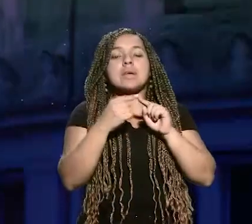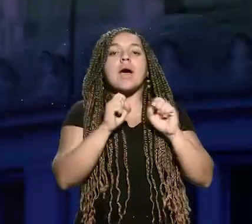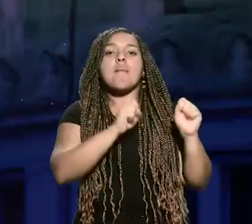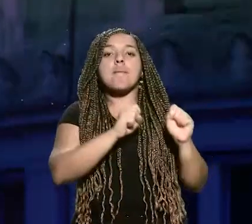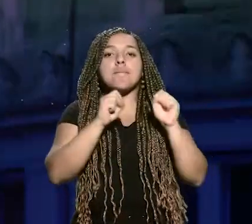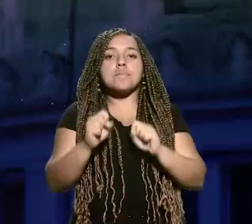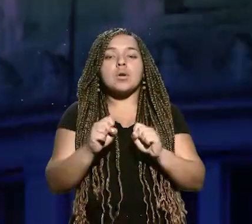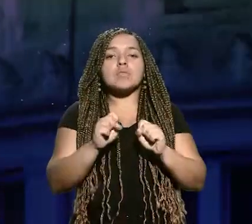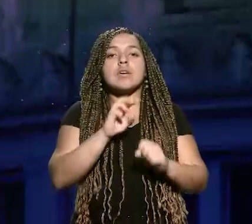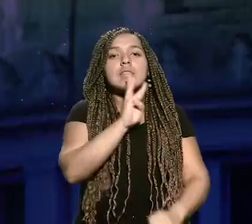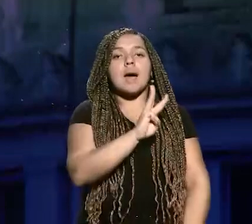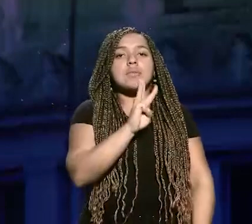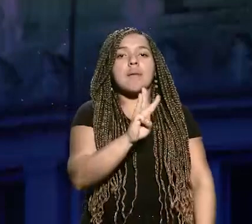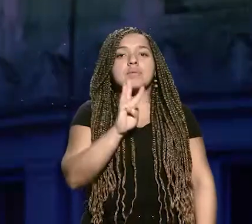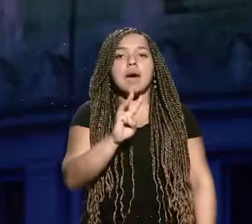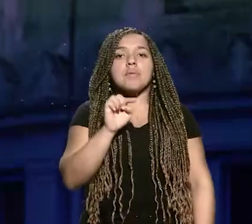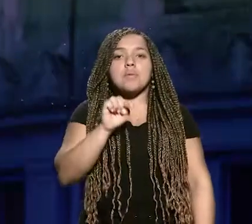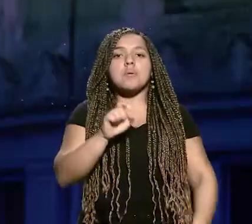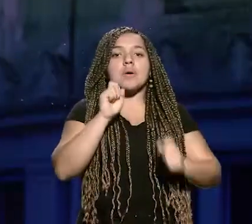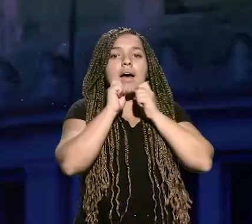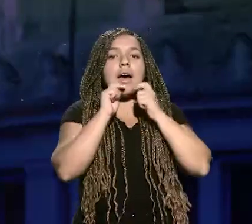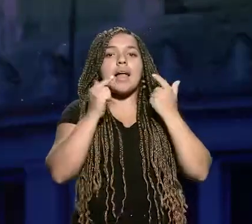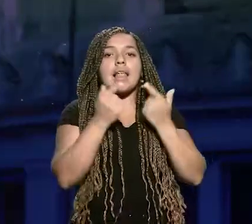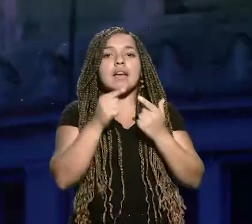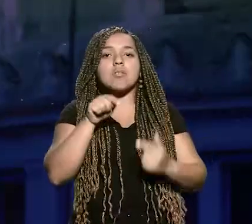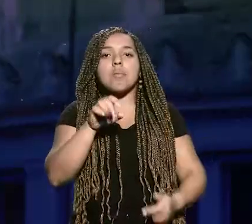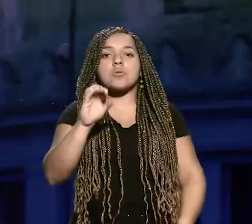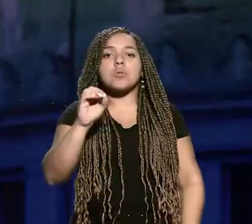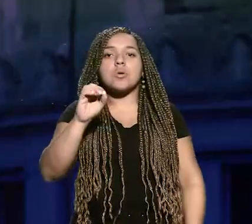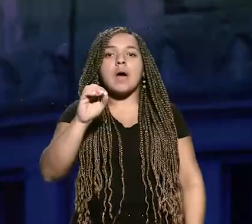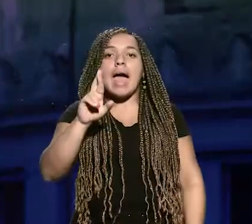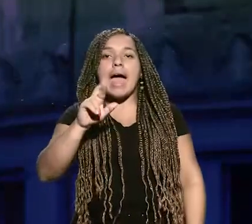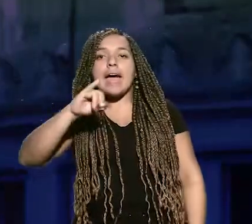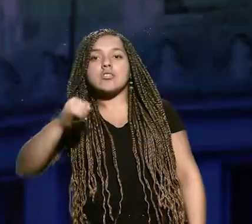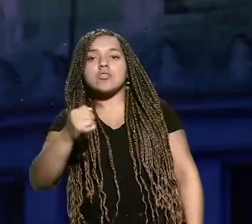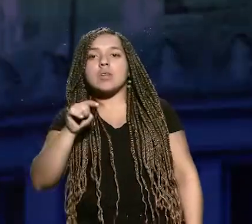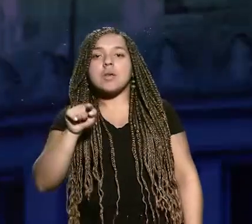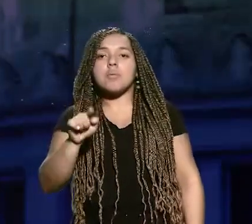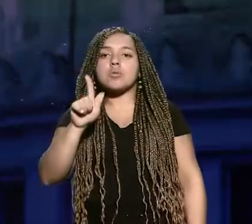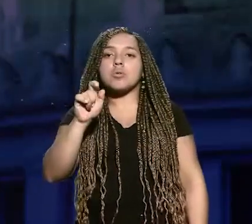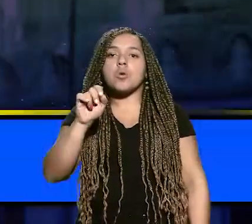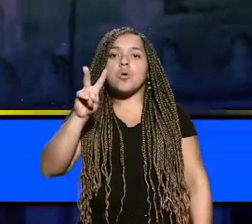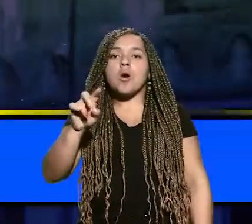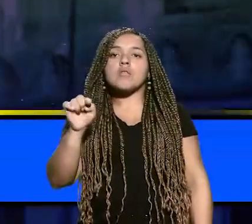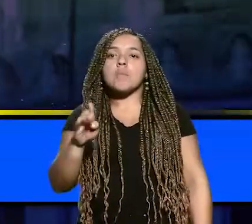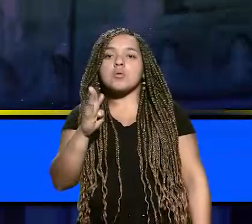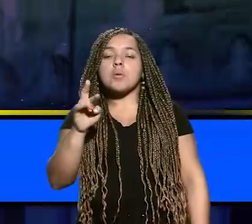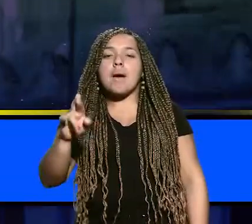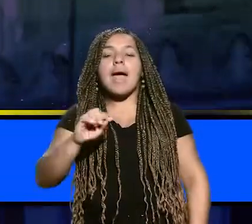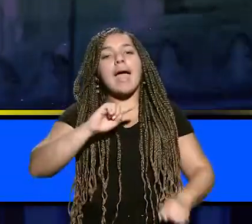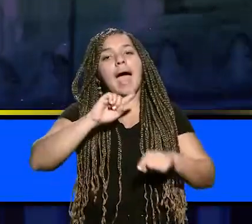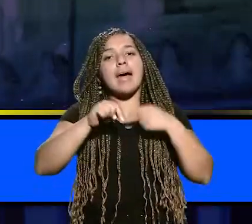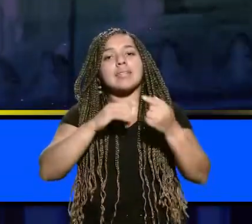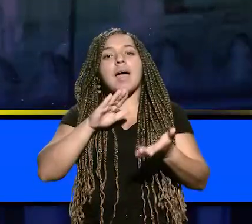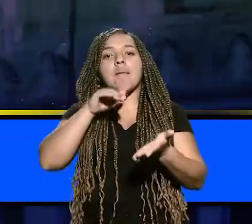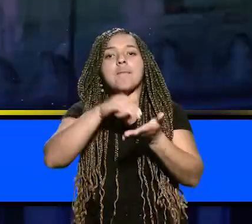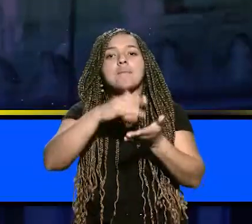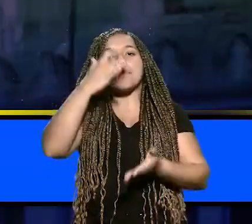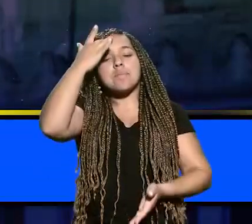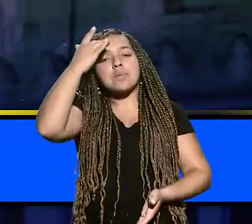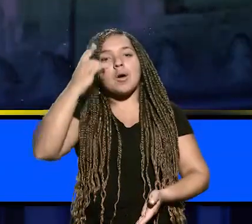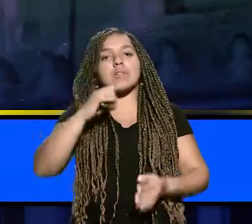ela é estrutural e estruturante. Então, assim, a campanha e esse dia 16 é para a